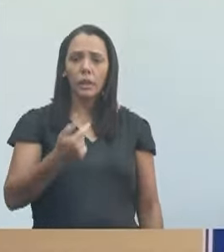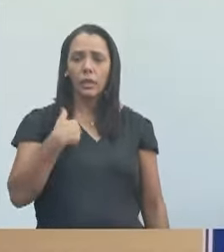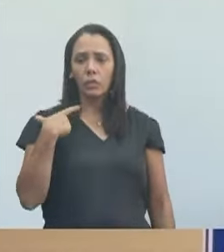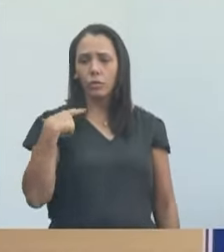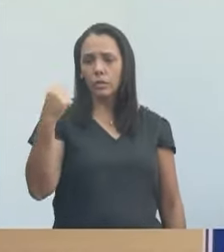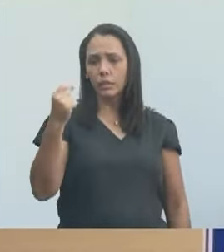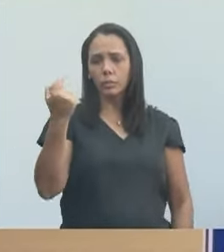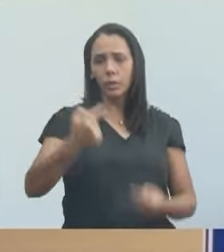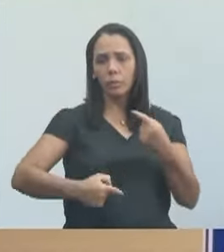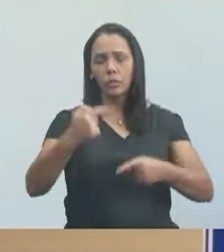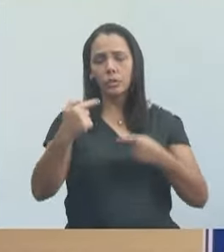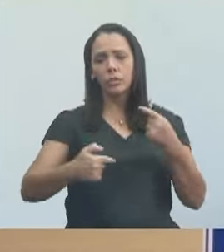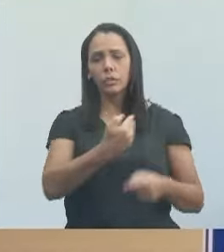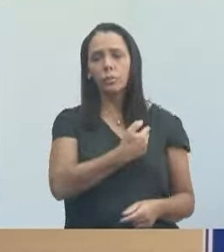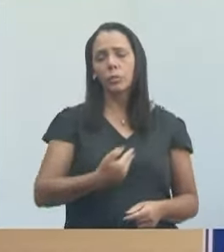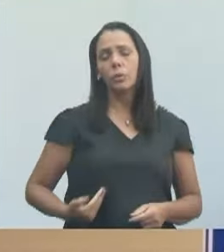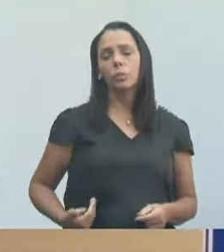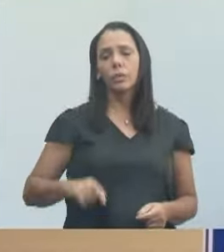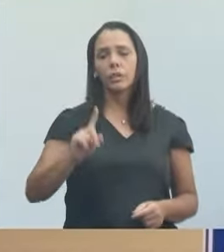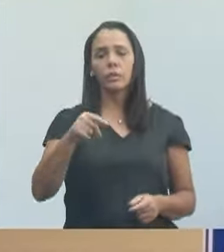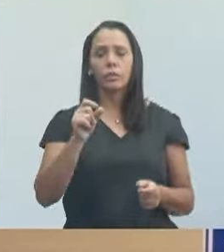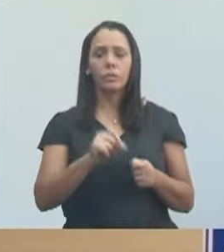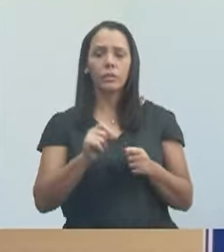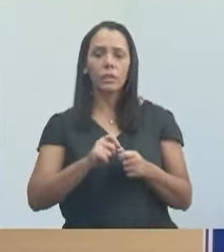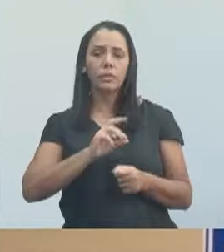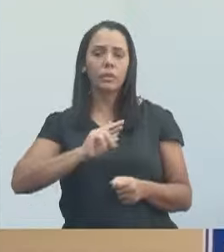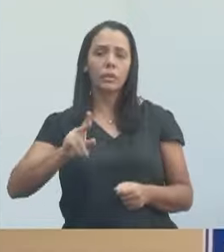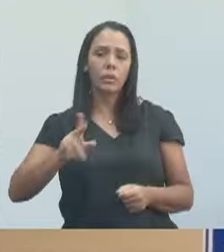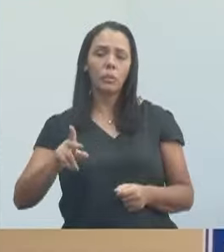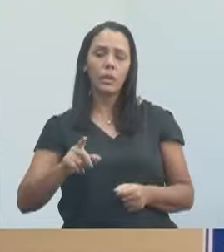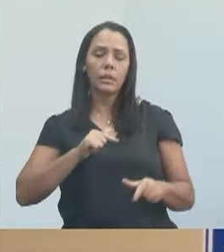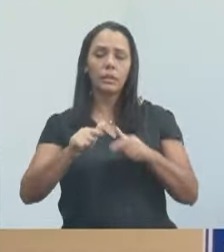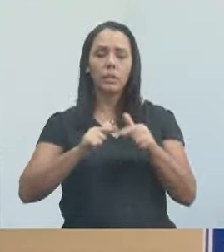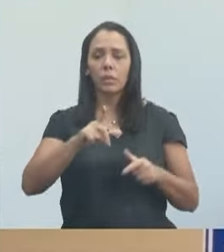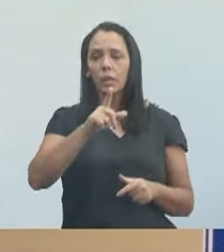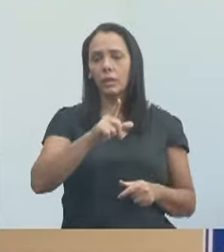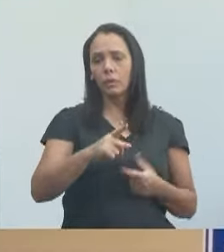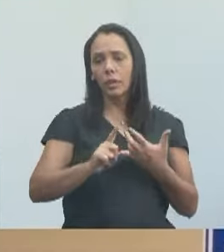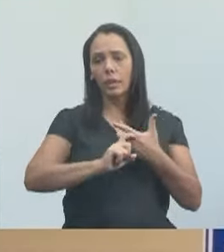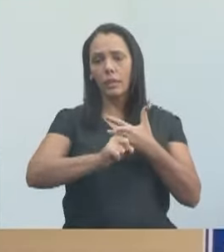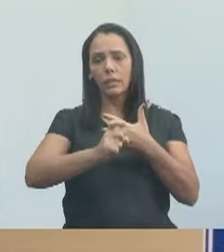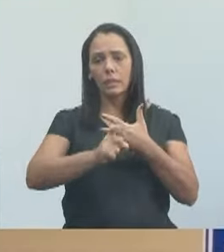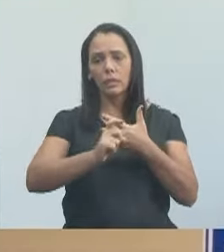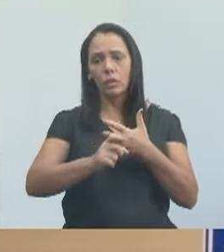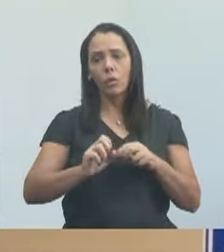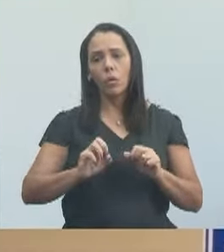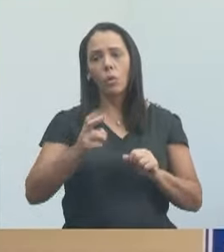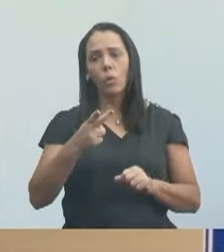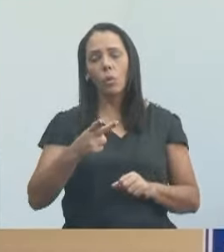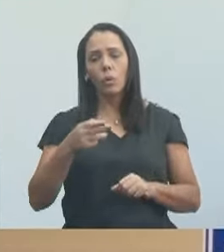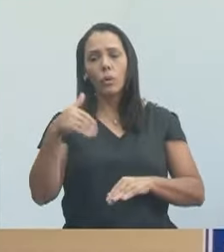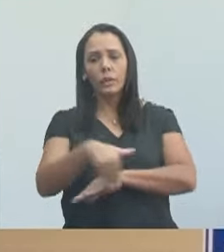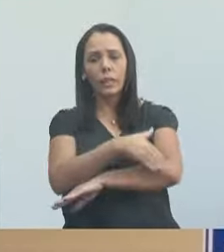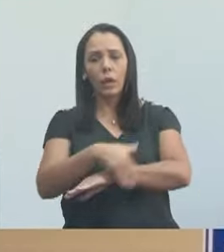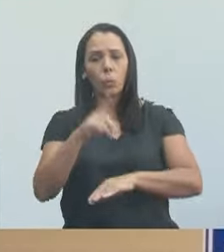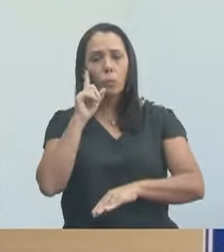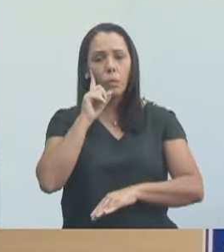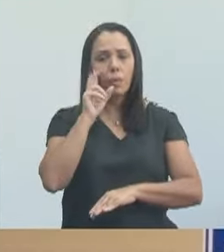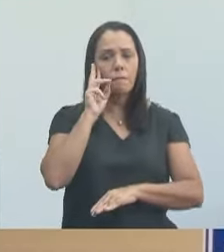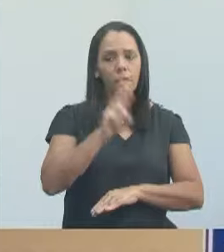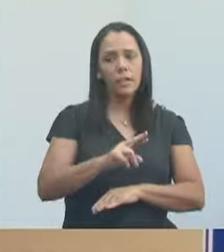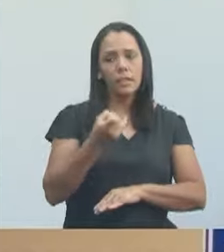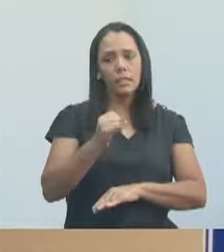políticas públicas, é isso que a gente está fazendo. Não para ficar fazendo trabalho executivo ou para ficar saindo todo dia na rua vendo buraco, tá bom? Essa é